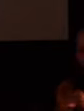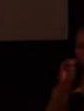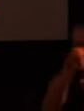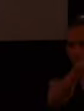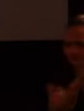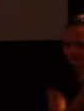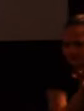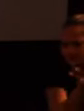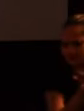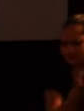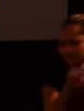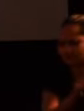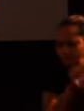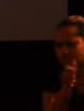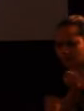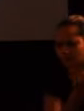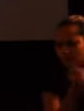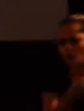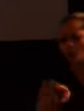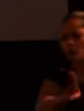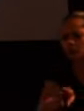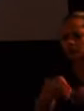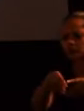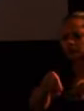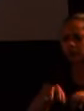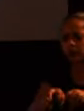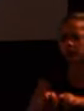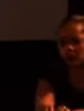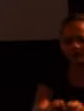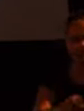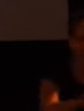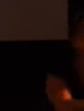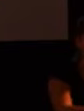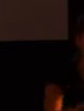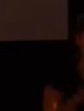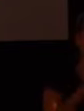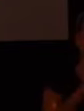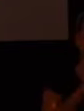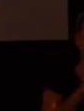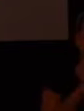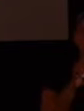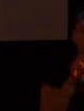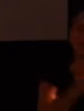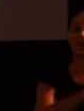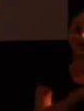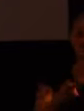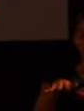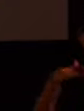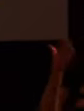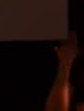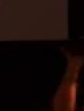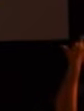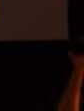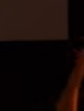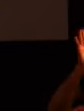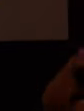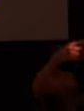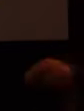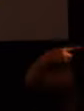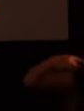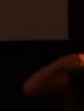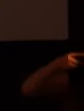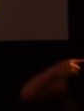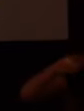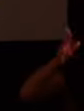rebatendo diretamente em cada zona de uso. Nós já discutimos na audiência aqui passada quais são essas tipologias de zona, onde é que elas